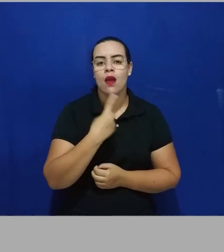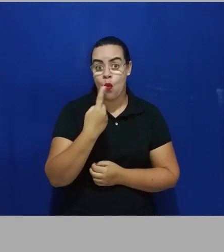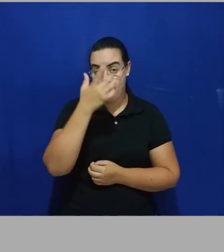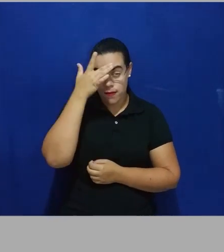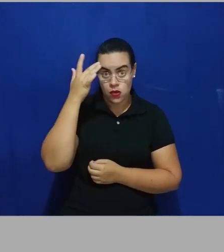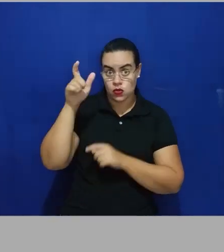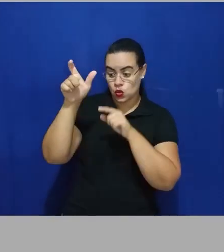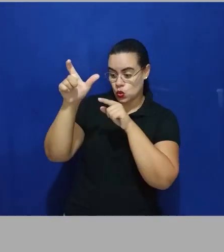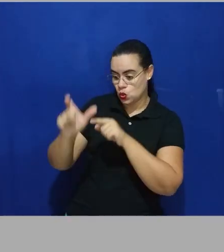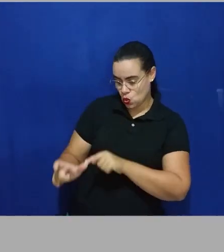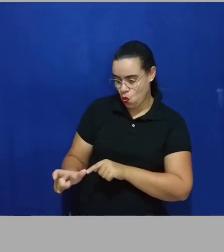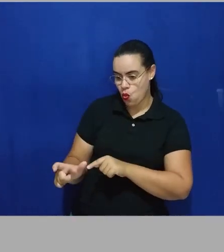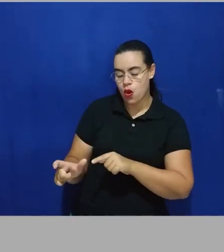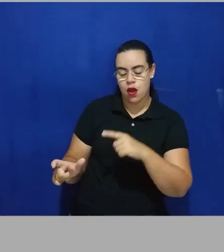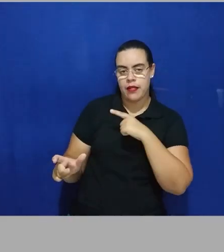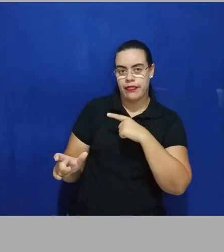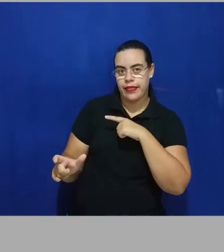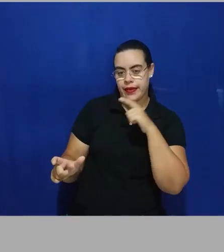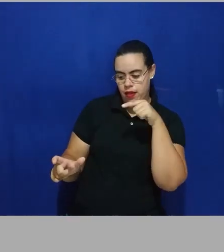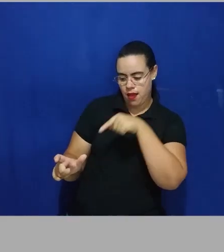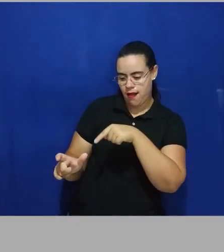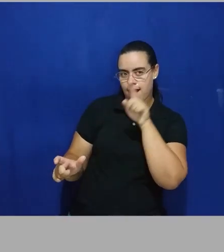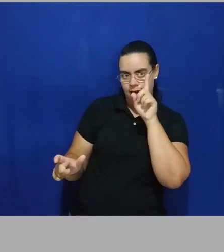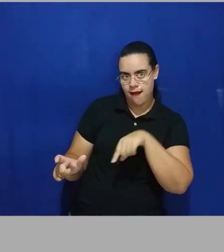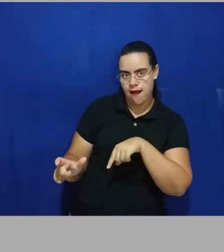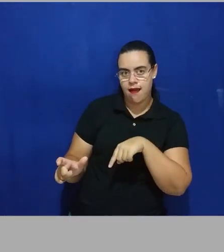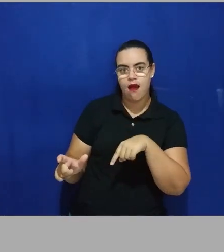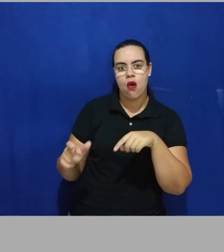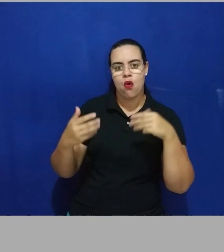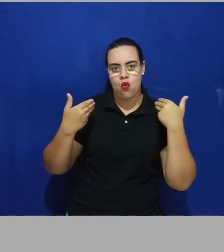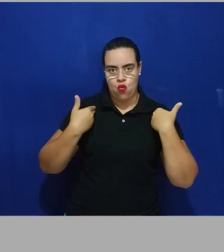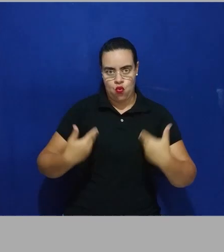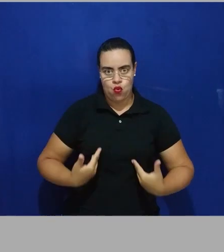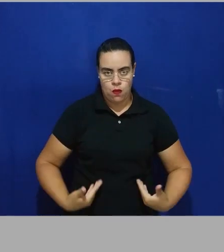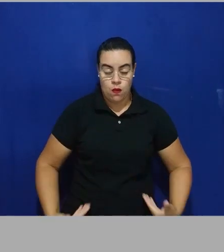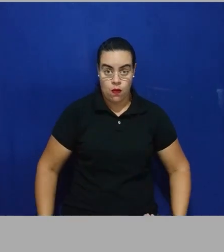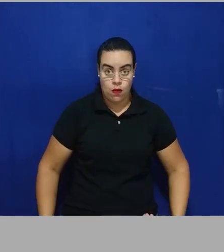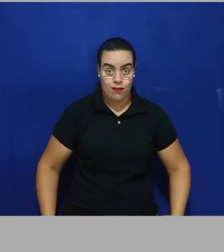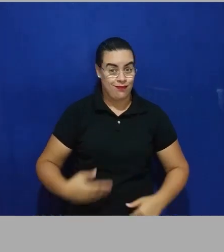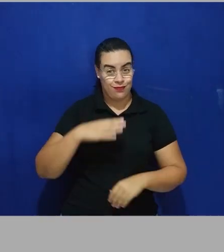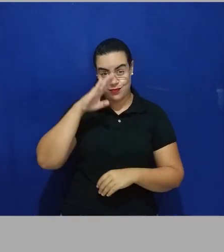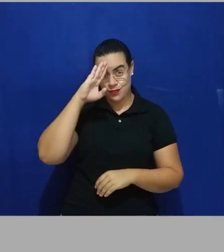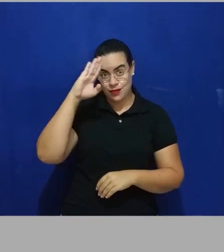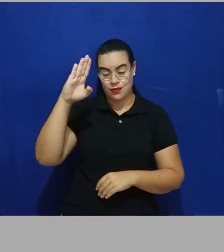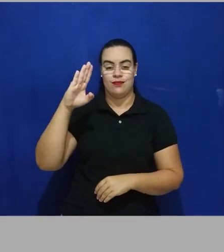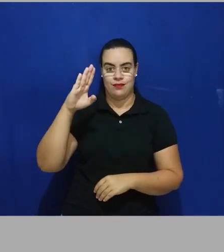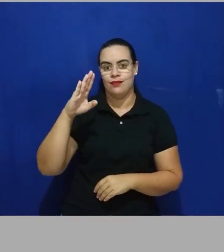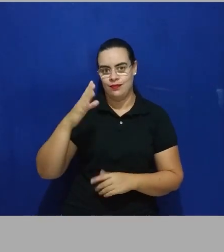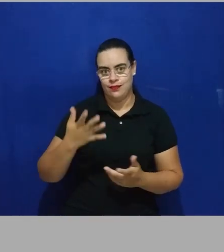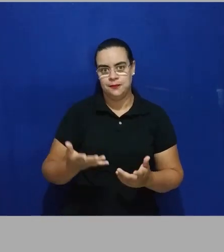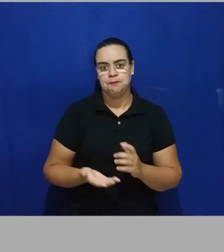sua condição física ainda mais esse componente. As cidades não